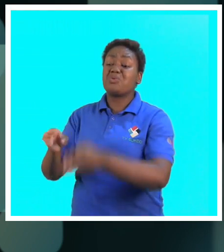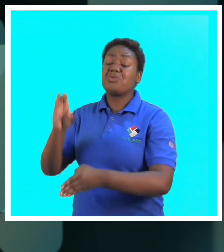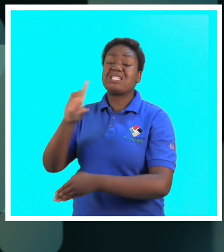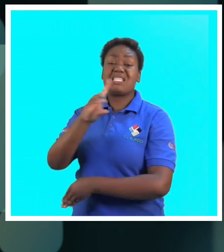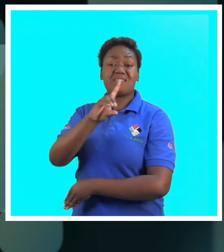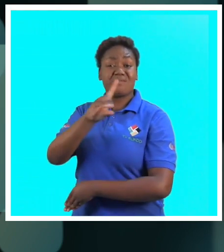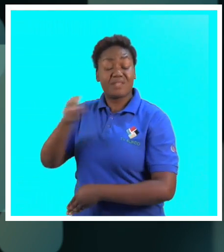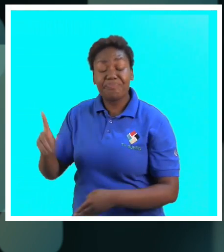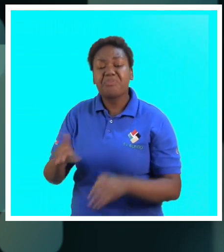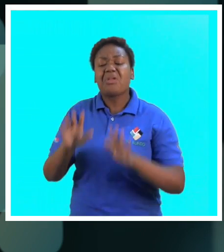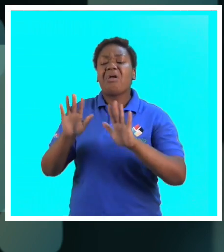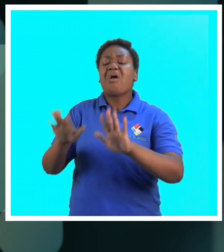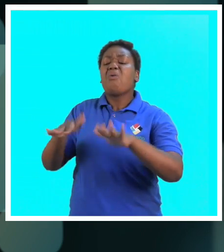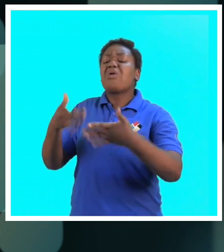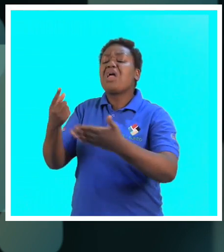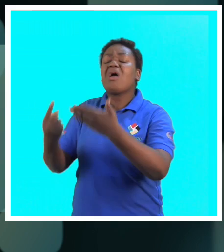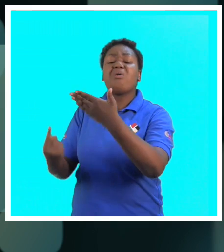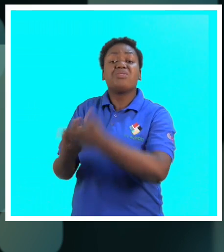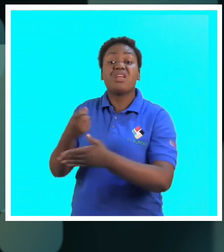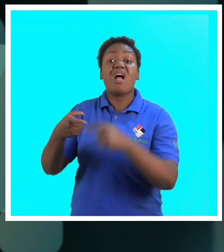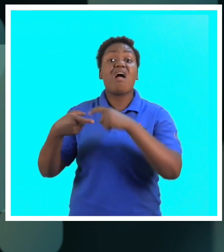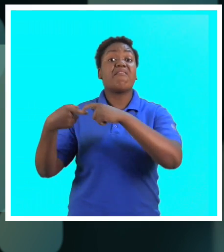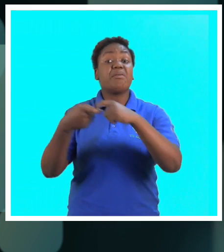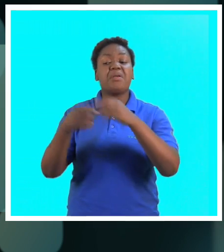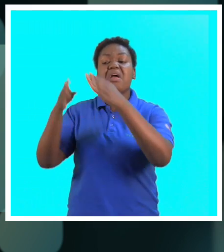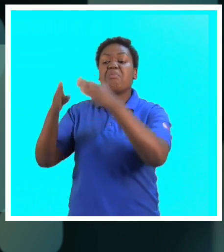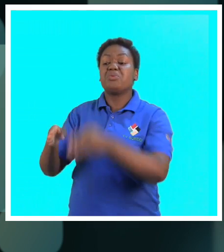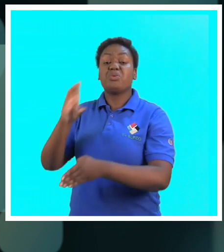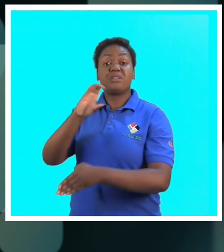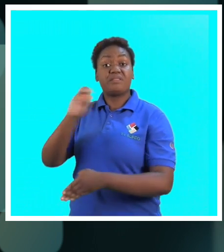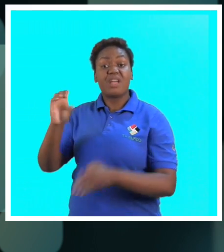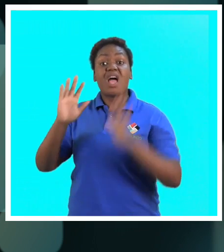o que preocupa seus familiares.